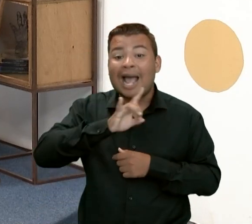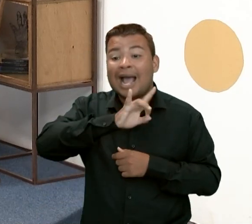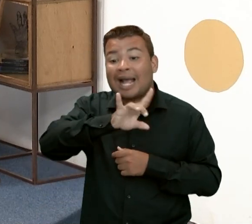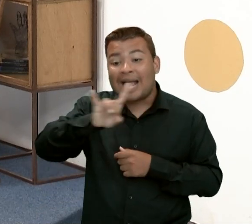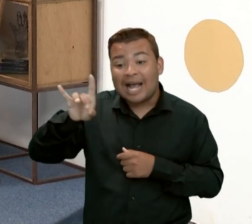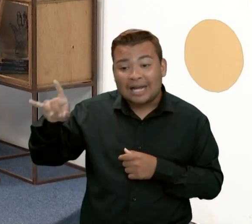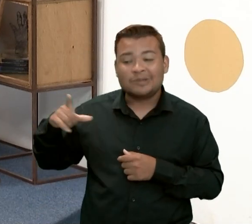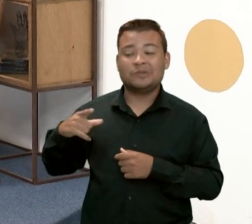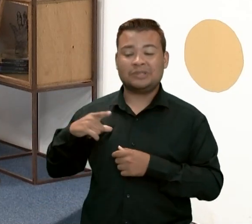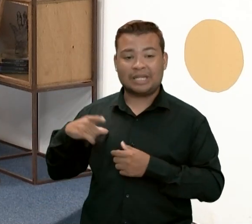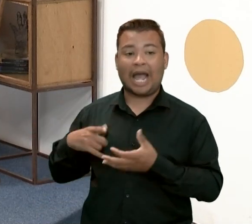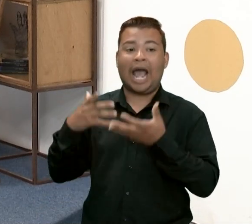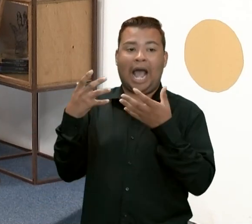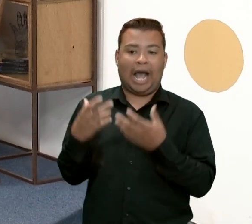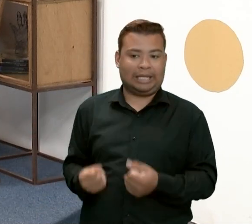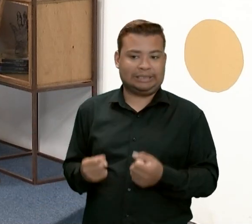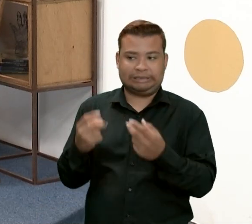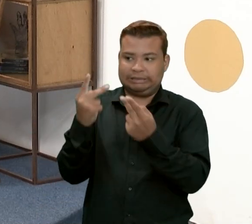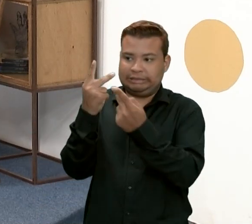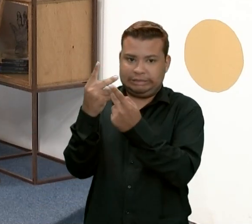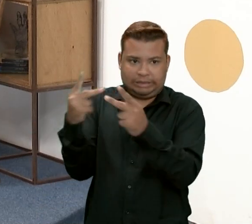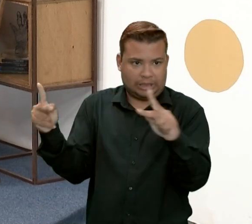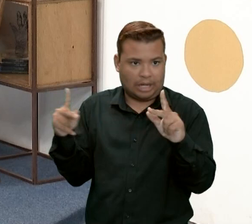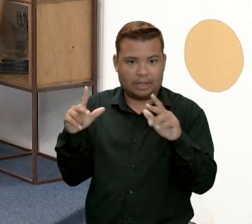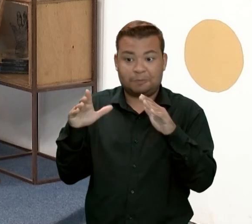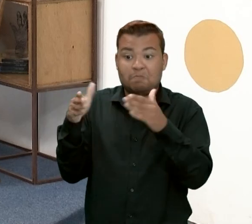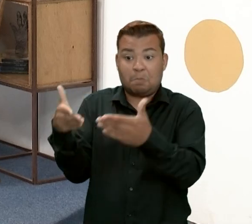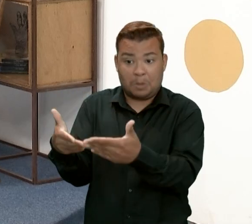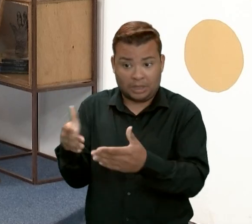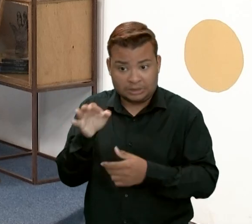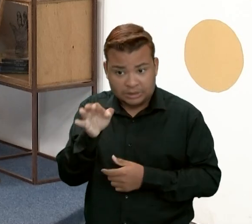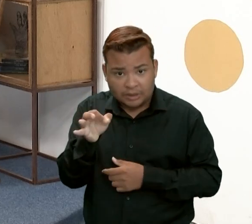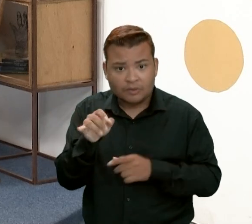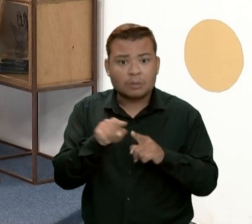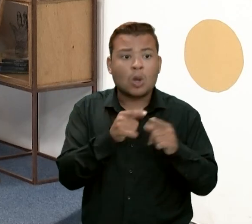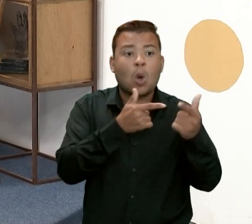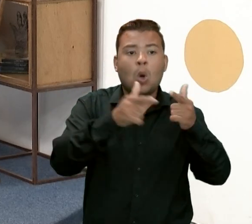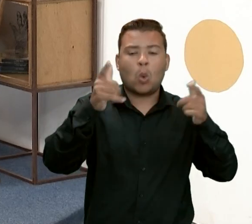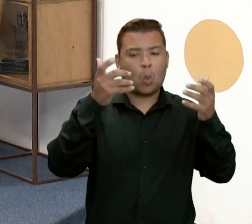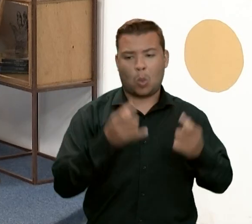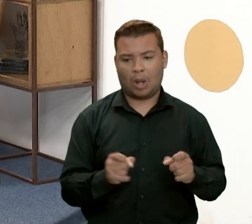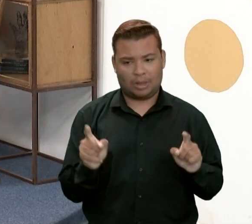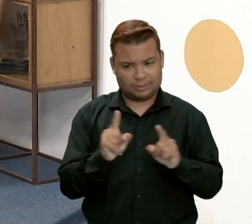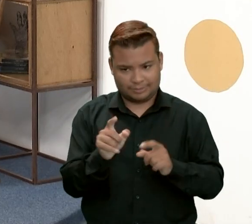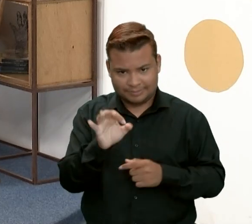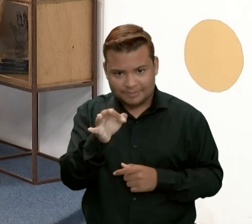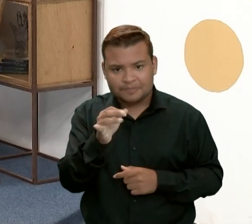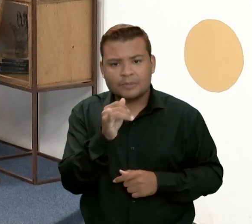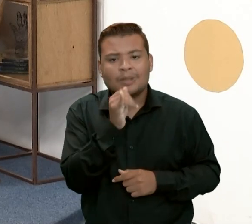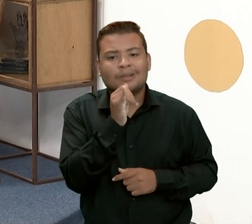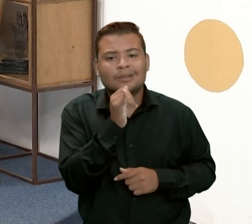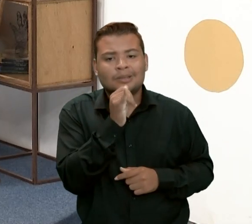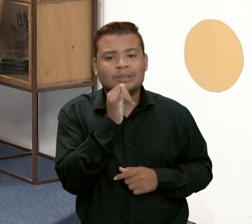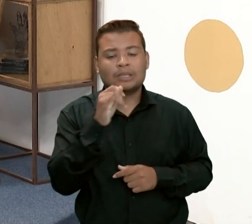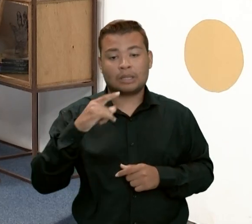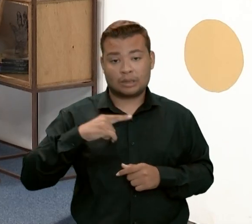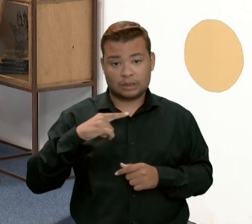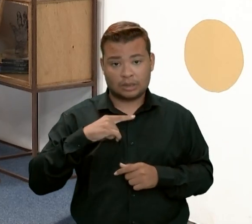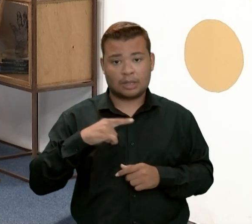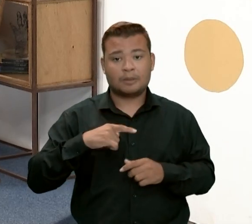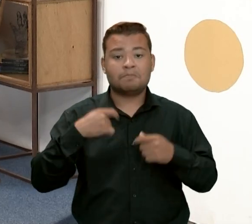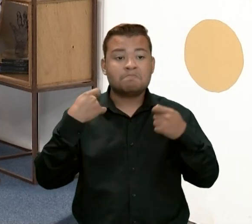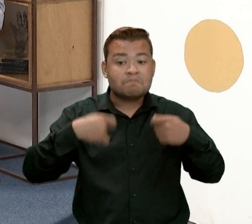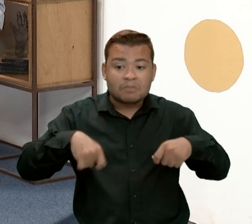aceitação maior para determinados alimentos e para outros não. Assim como a gente tem sempre que criar uma